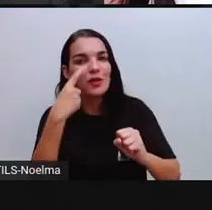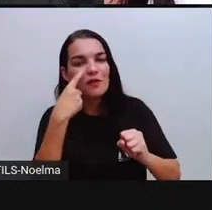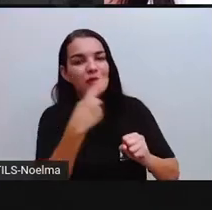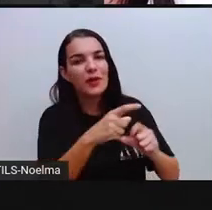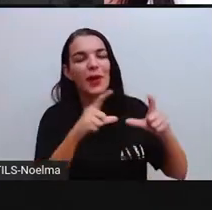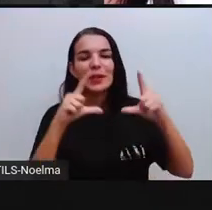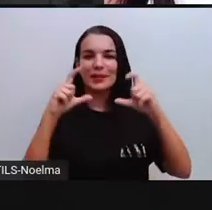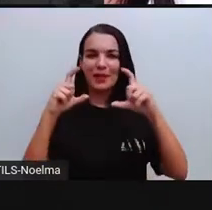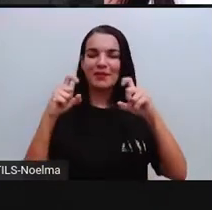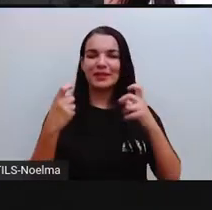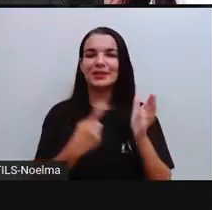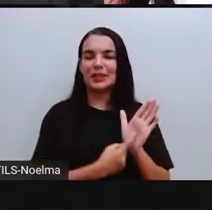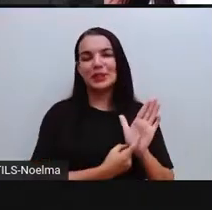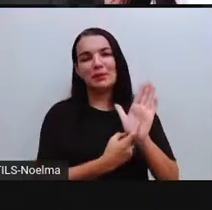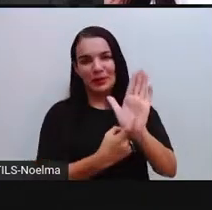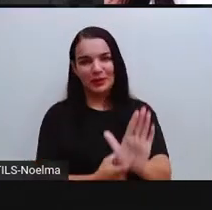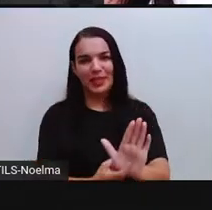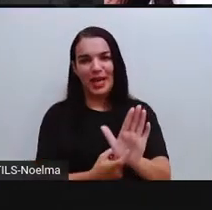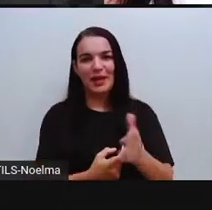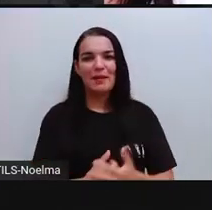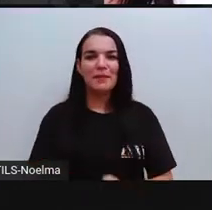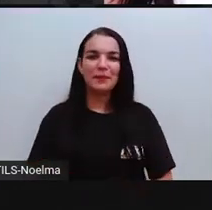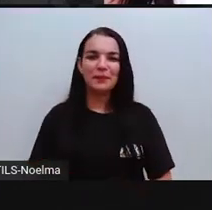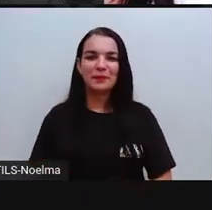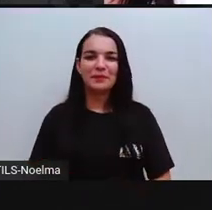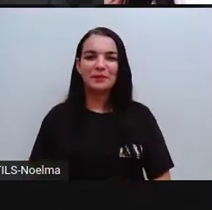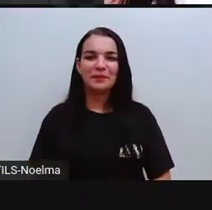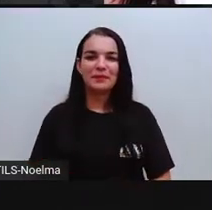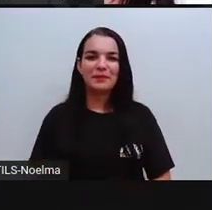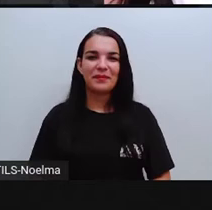dessas imagens que, anteriores aí.